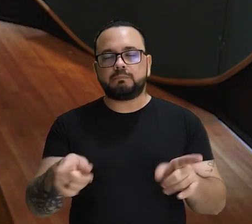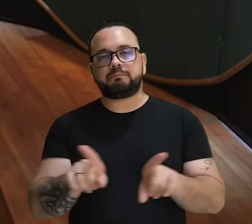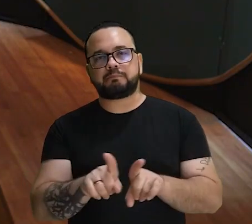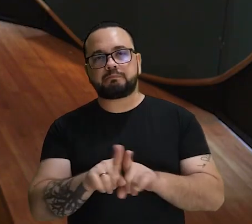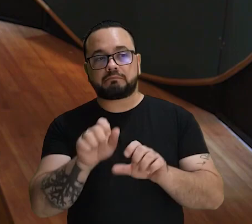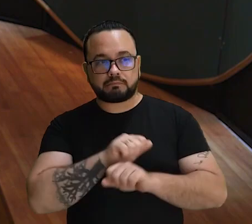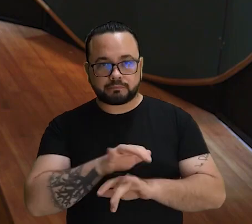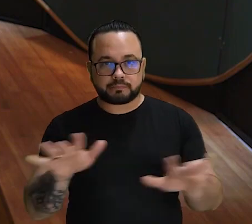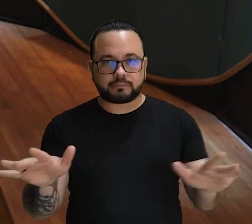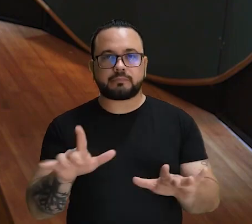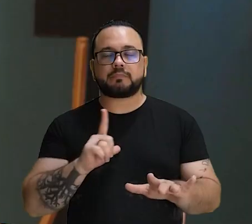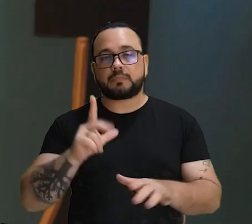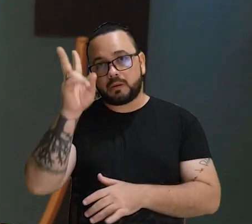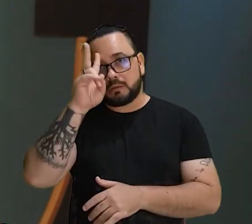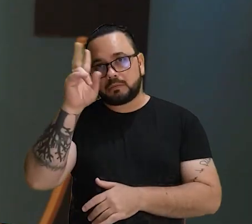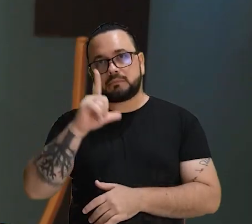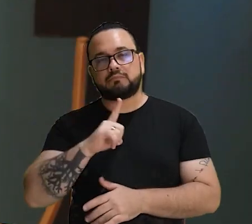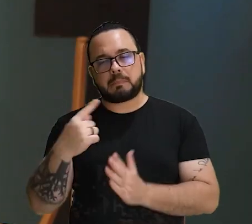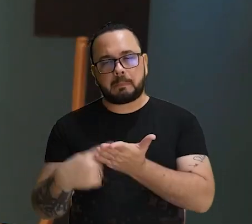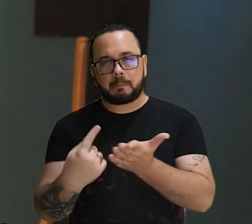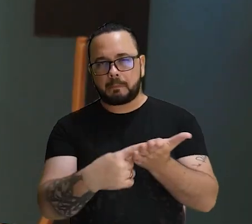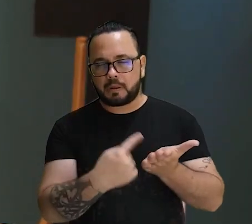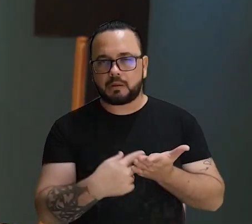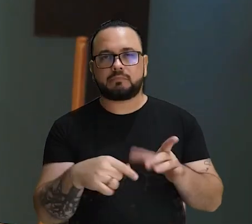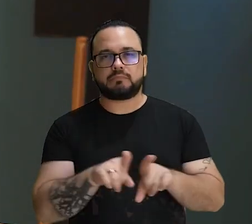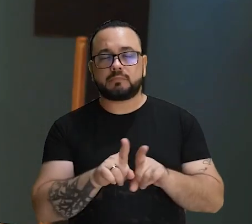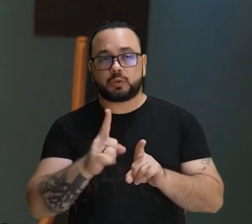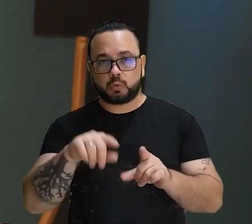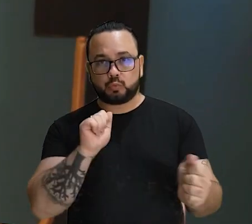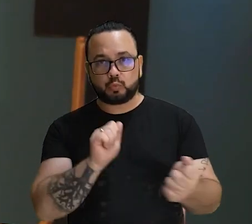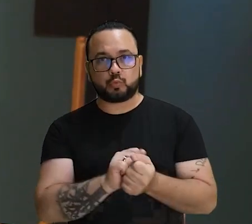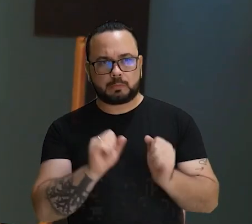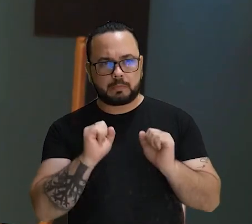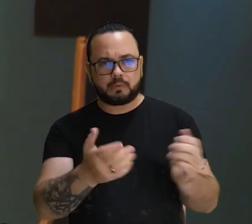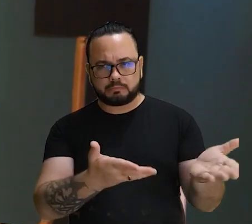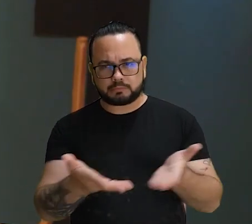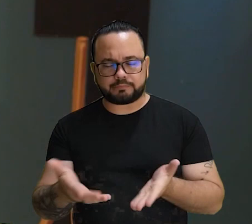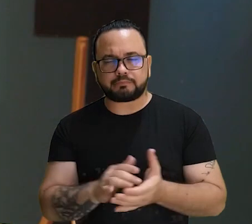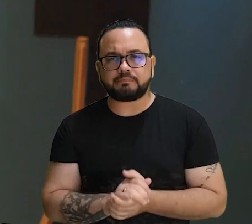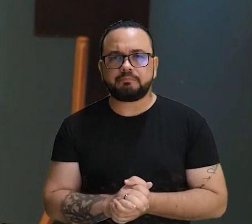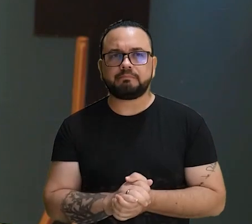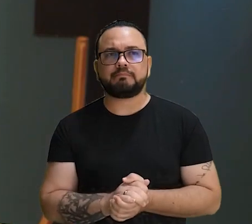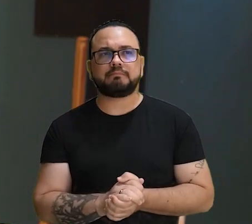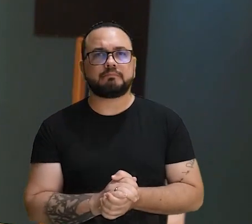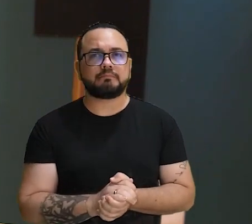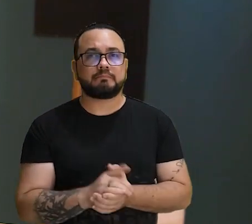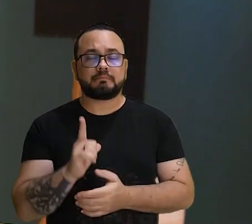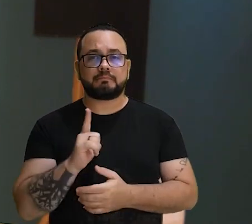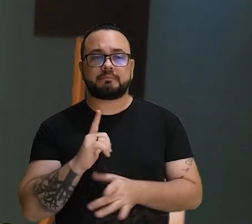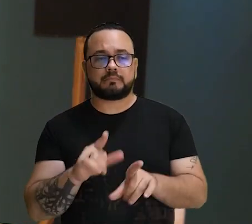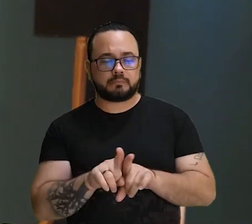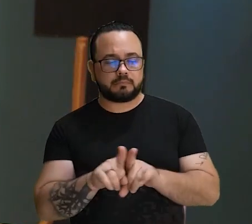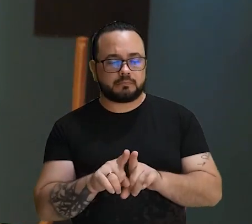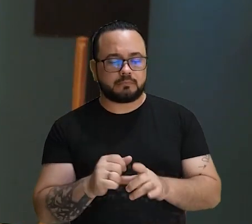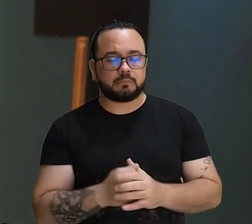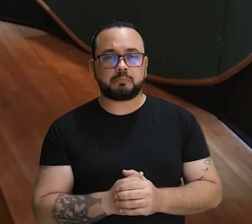show de lançamento aí, espero que em muitos lugares, mas já tem alguns marcados, podem chegar junto. O que mais? Tem a Siamesas, que